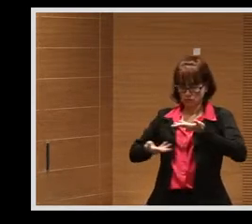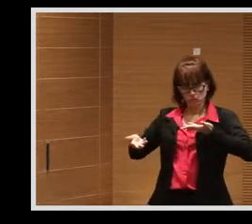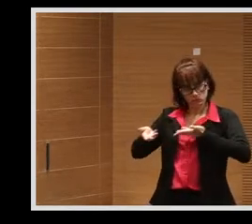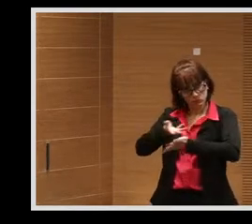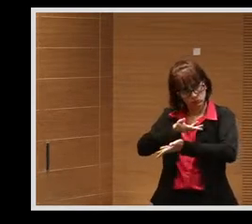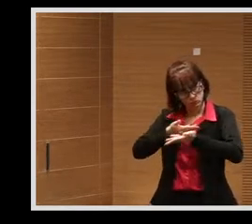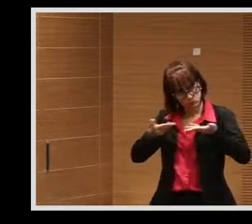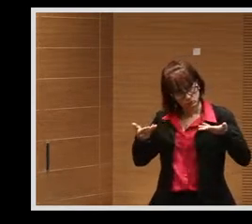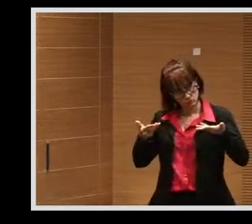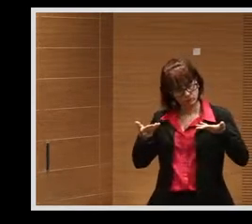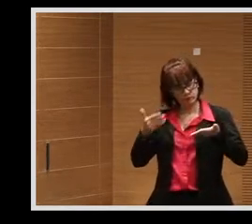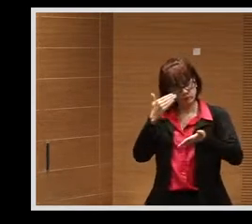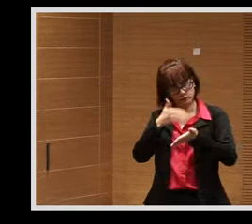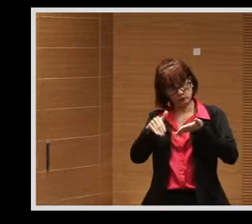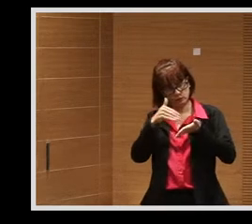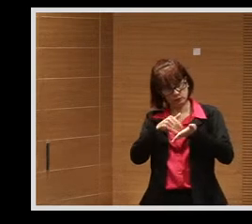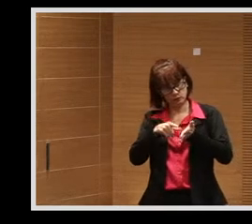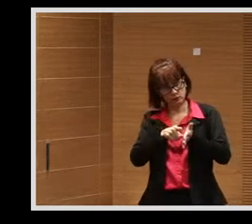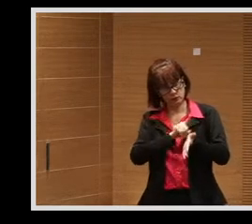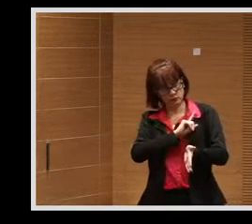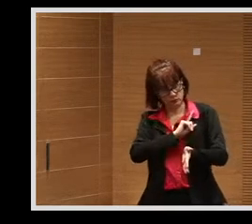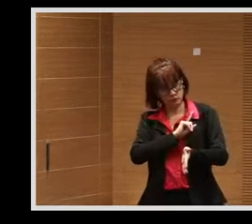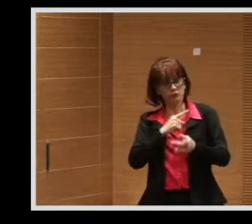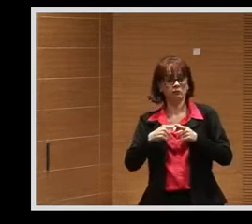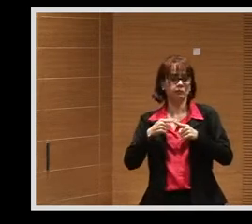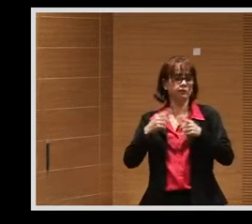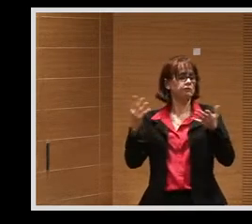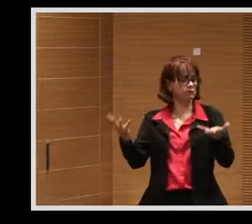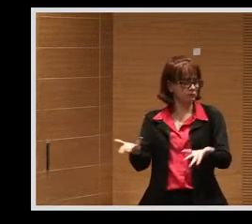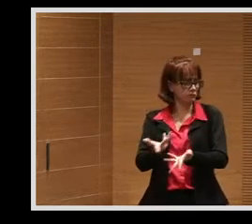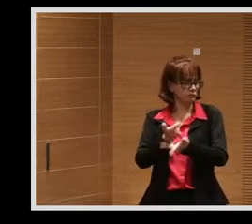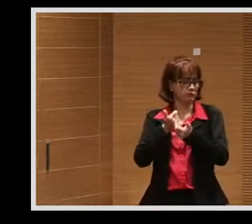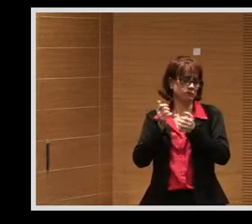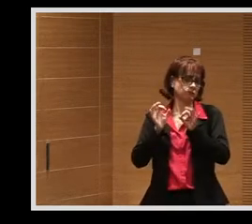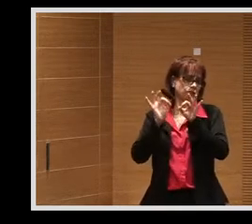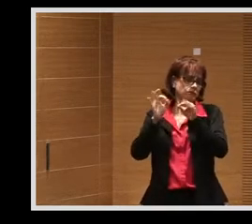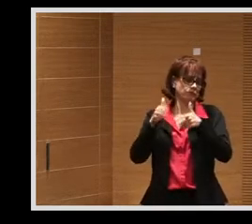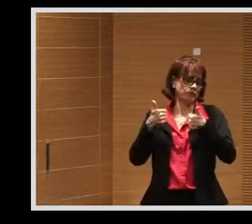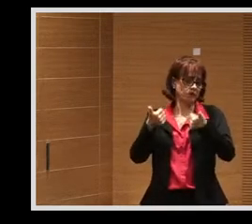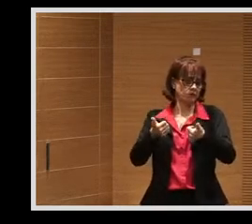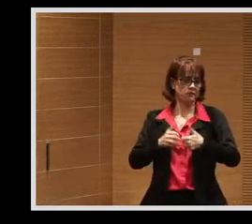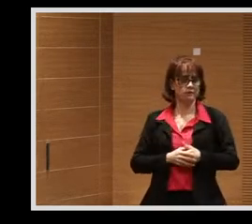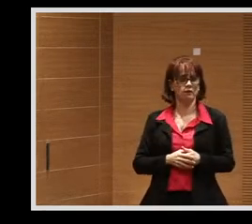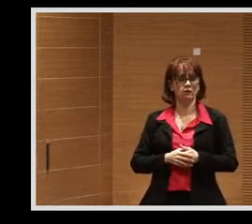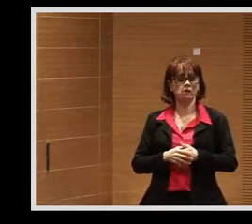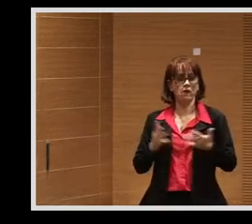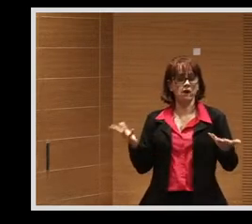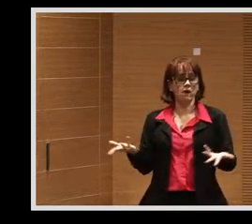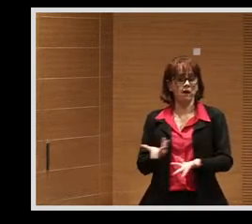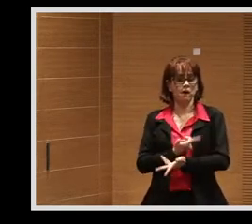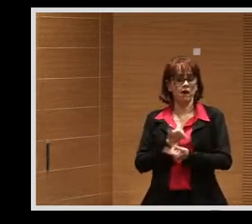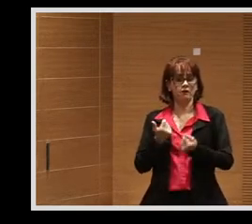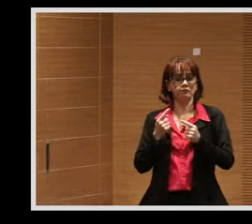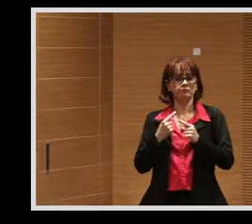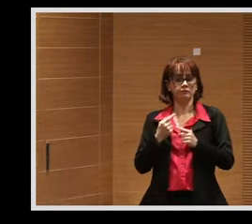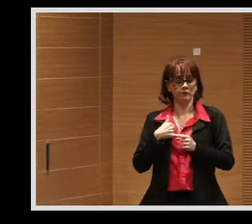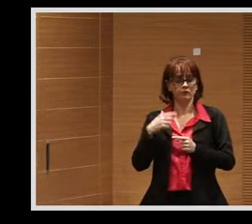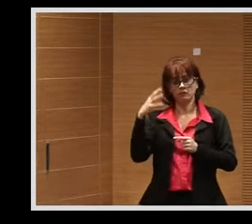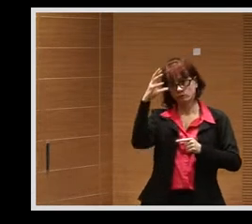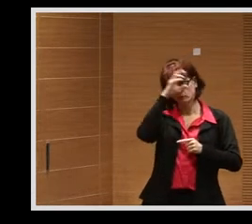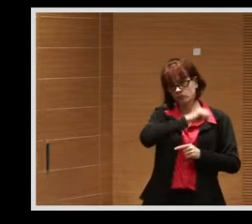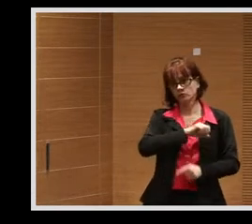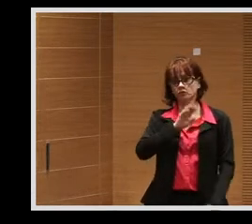secretaria antes de encaminhar. Eu acho que qualifica bastante. Eu acho que qualifica... Isso é engraçado, isso eu aprendi muito com a